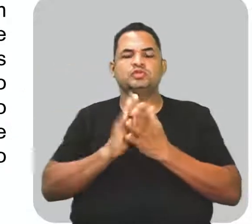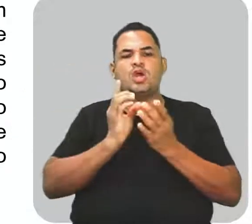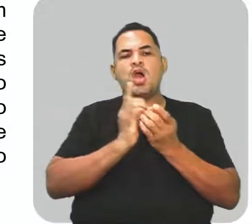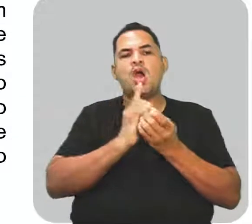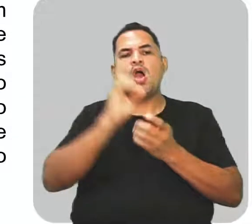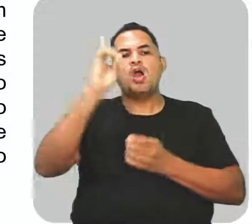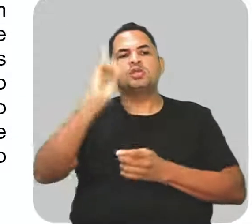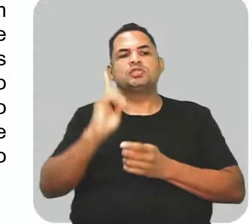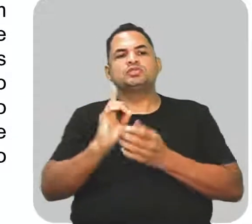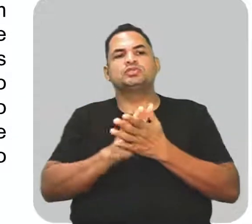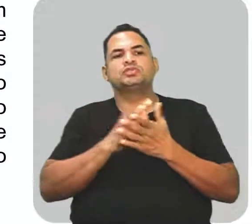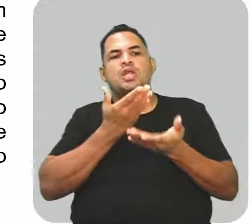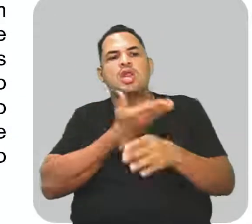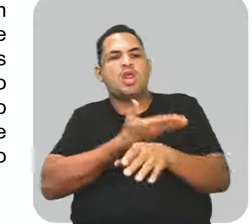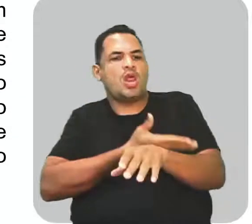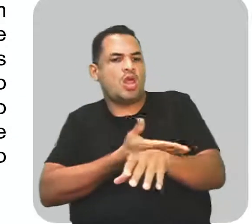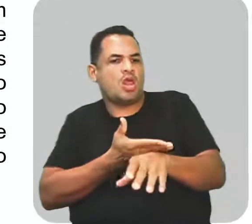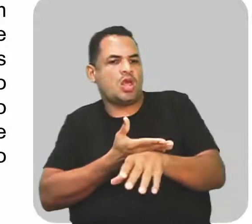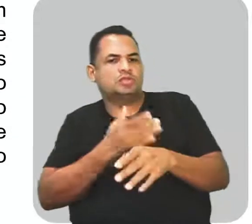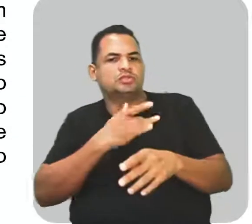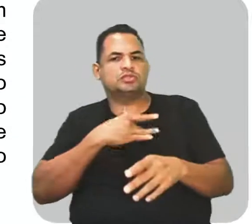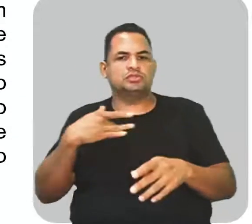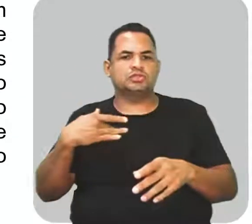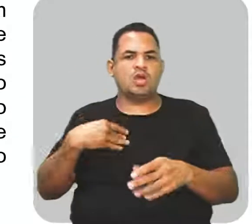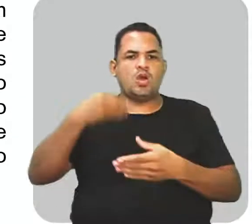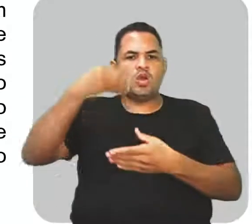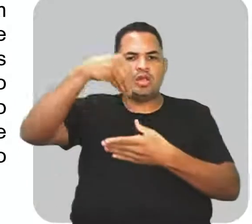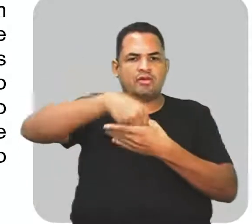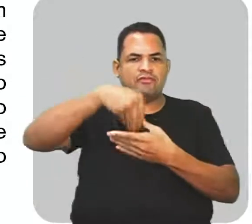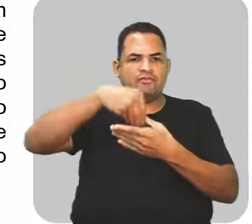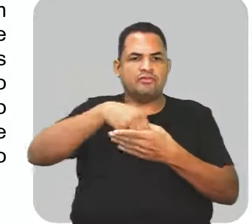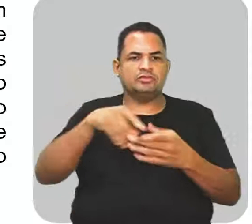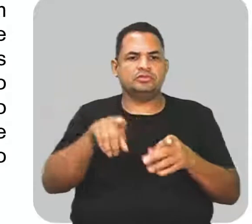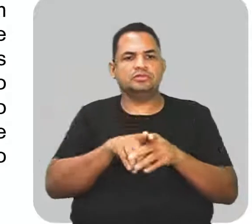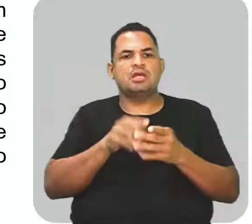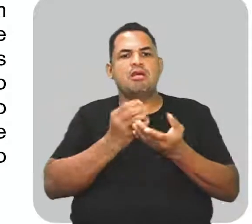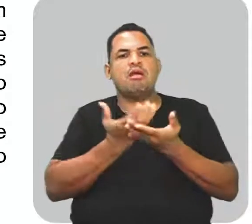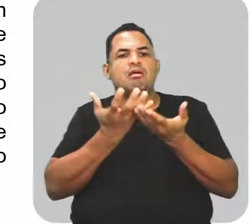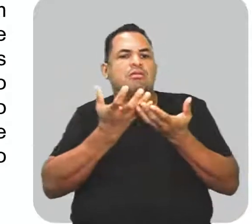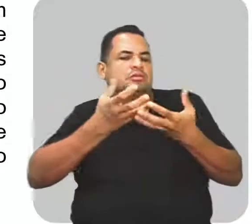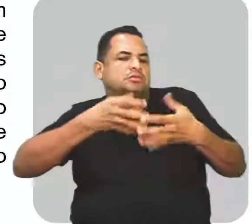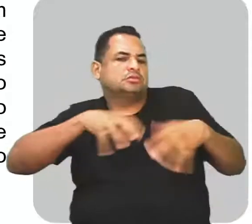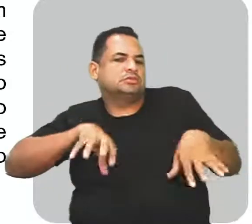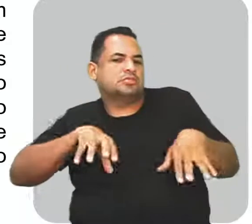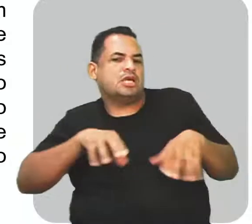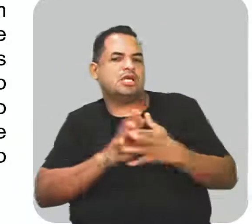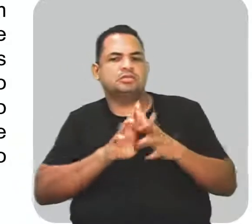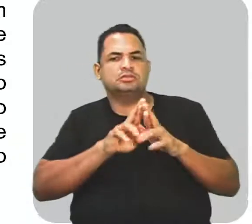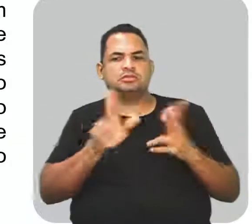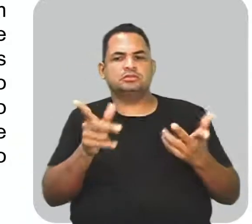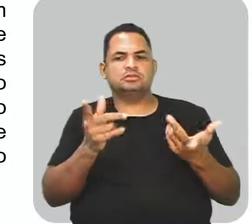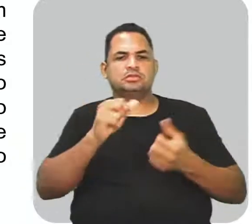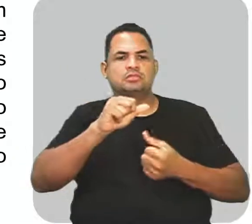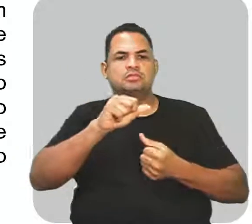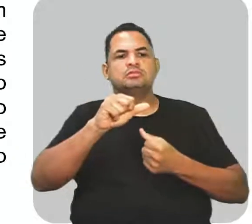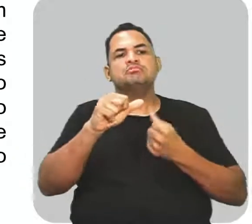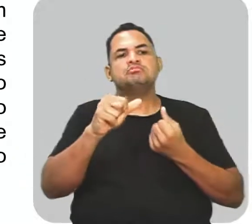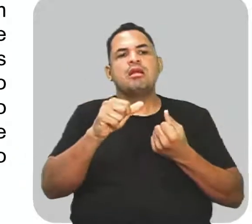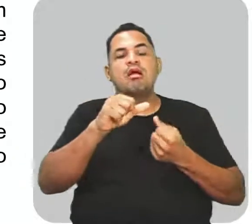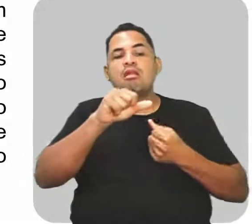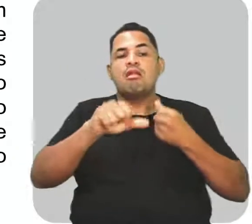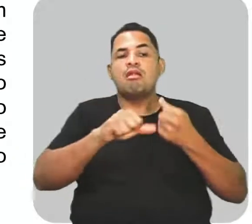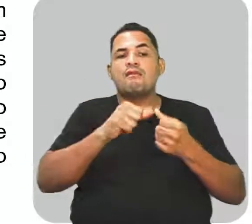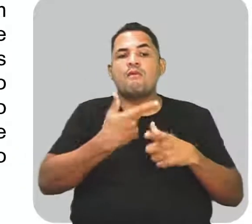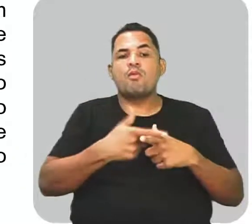acesso às urnas e saúde. A intolerância a essas diferenças se torna um problema